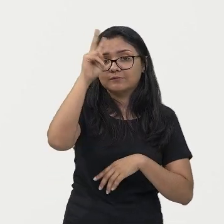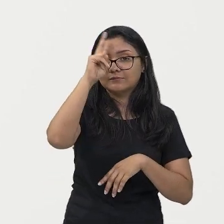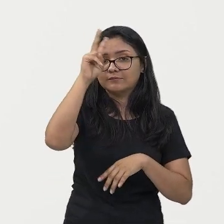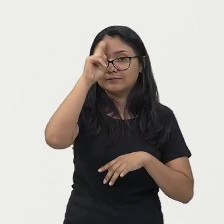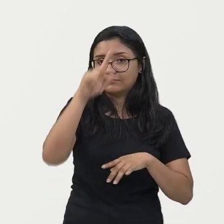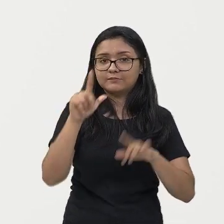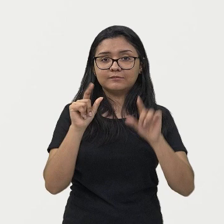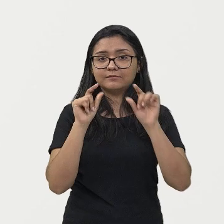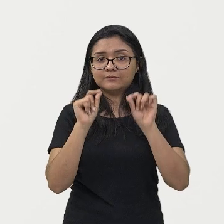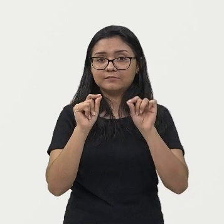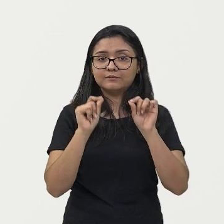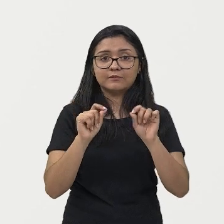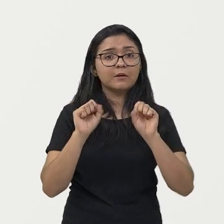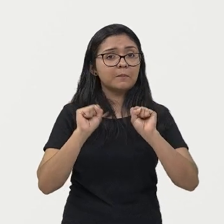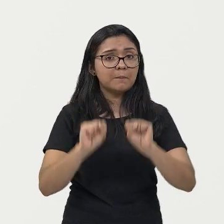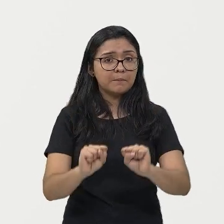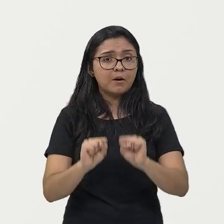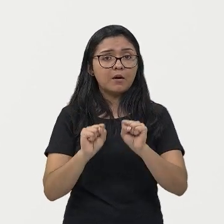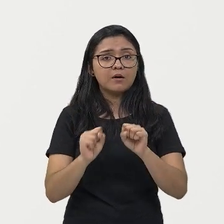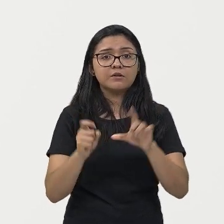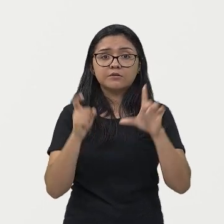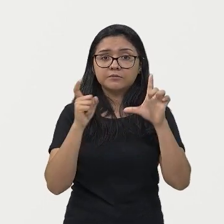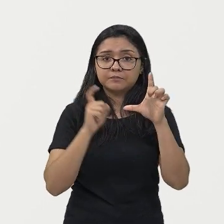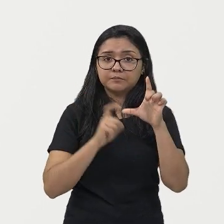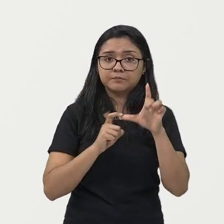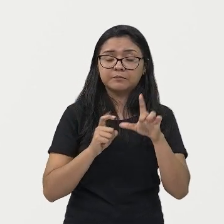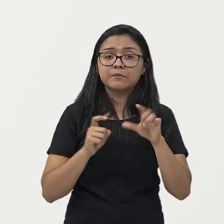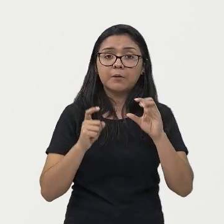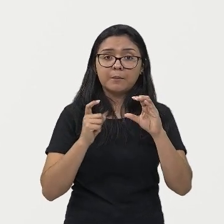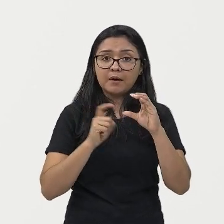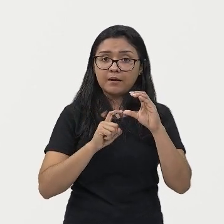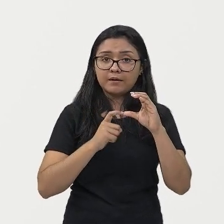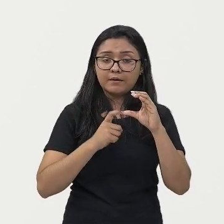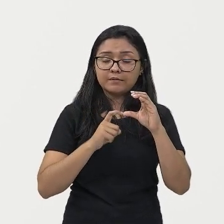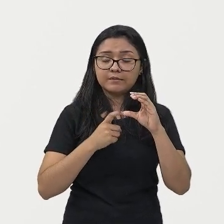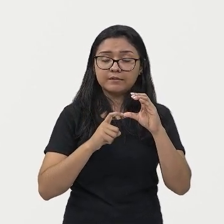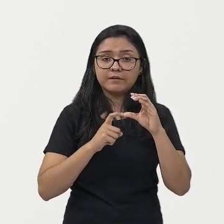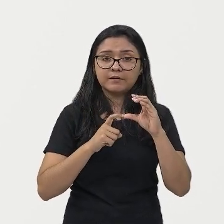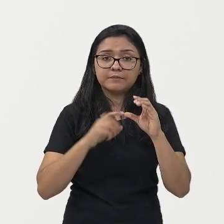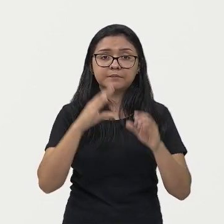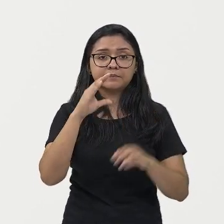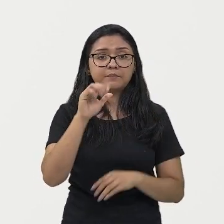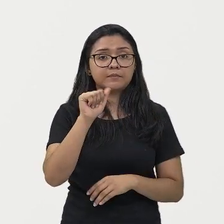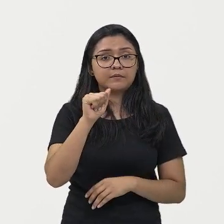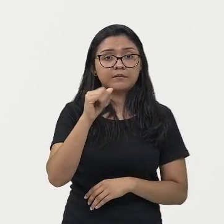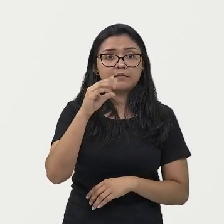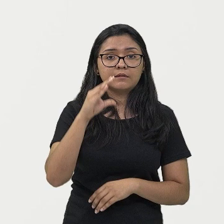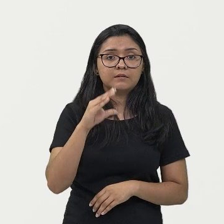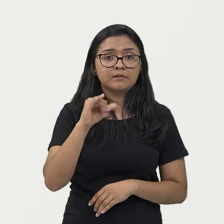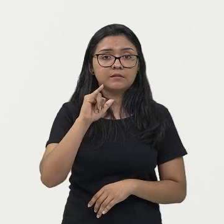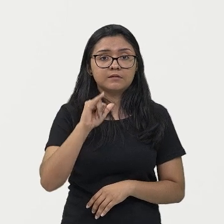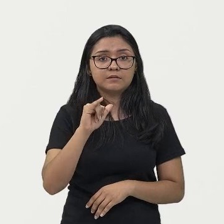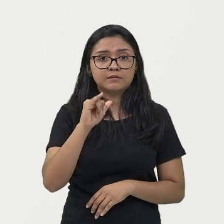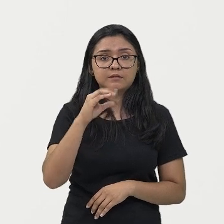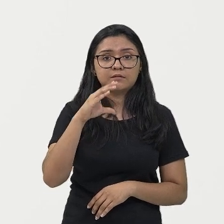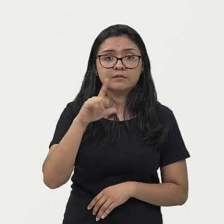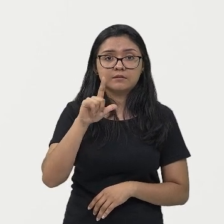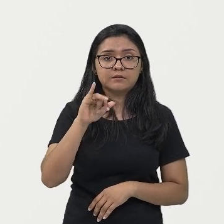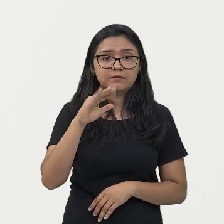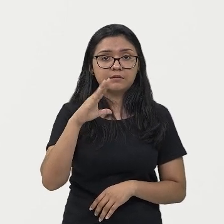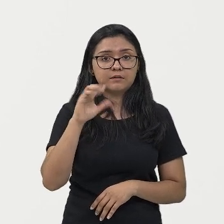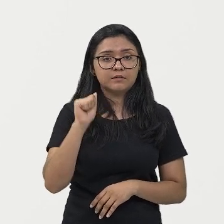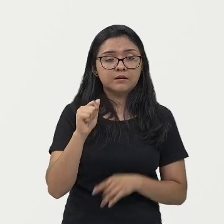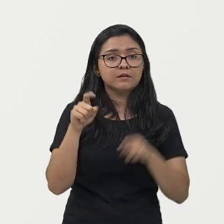cadeia acíclica ou alifática. Ela tem, deixa eu corrigir aqui,